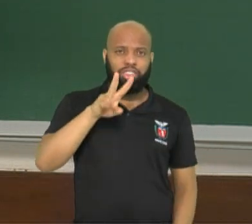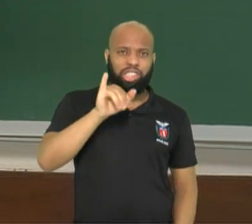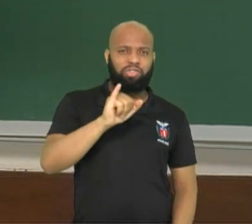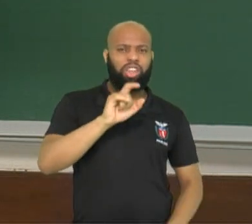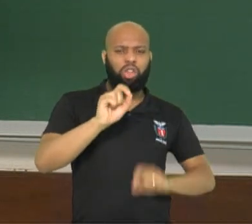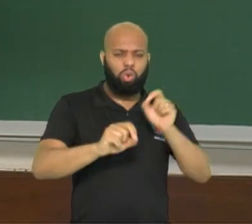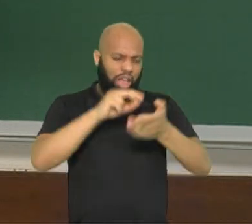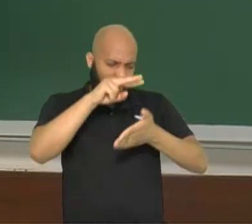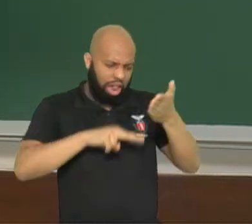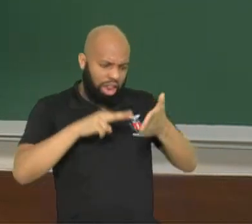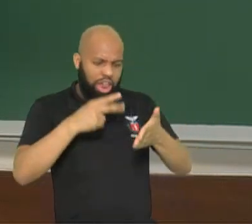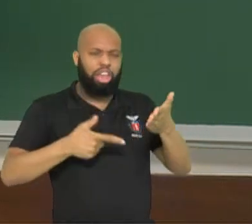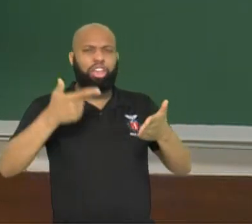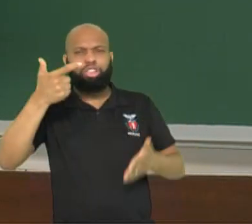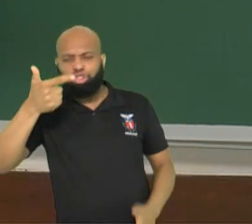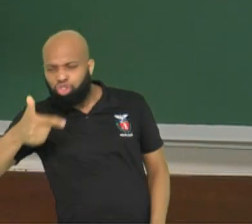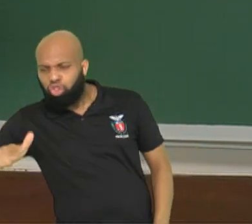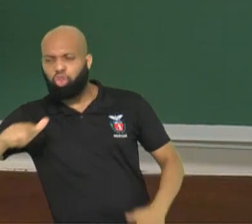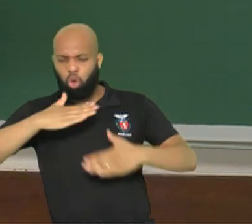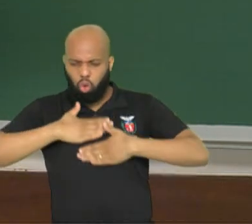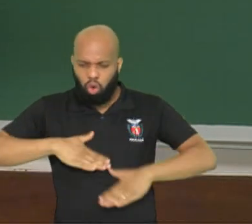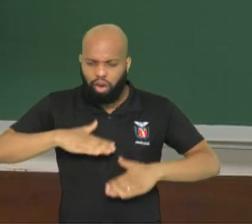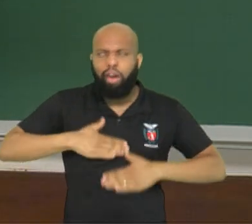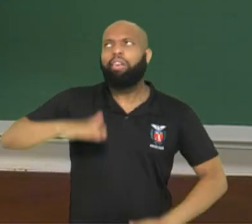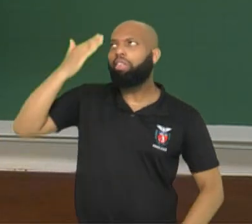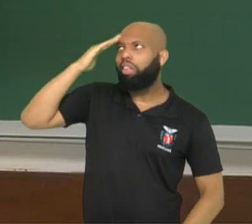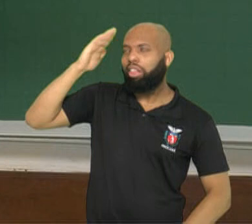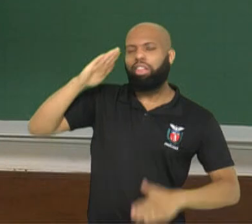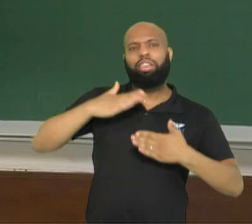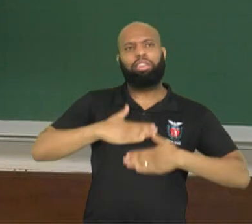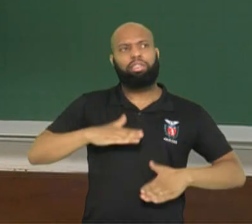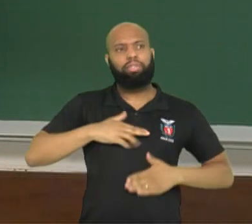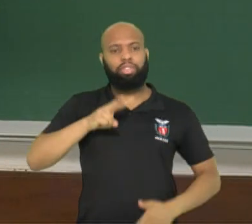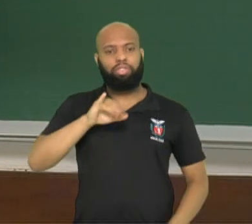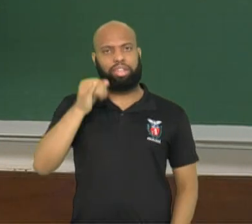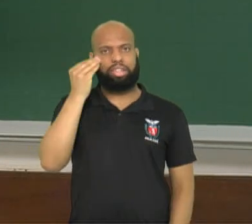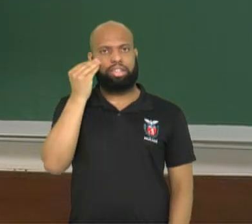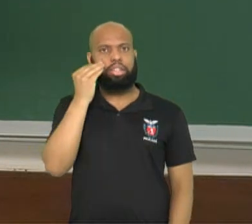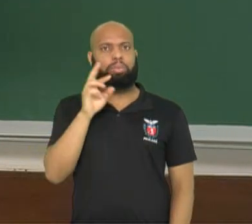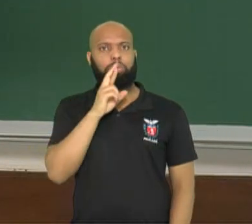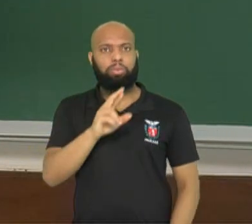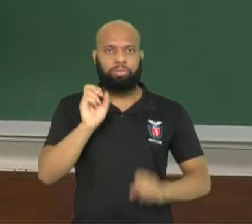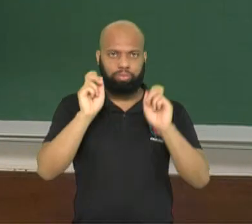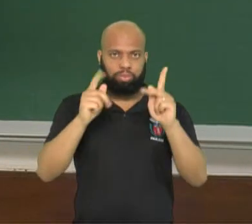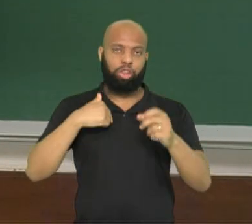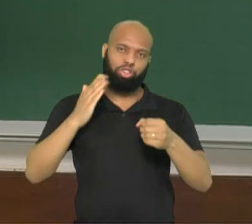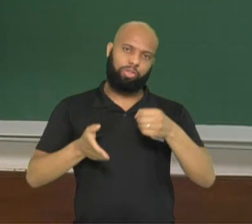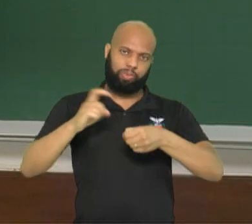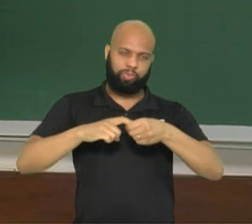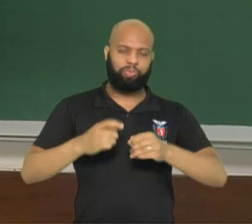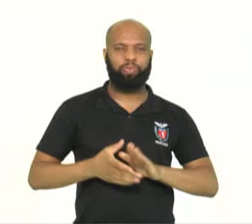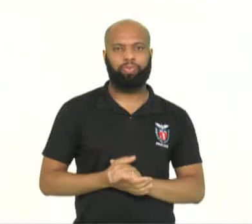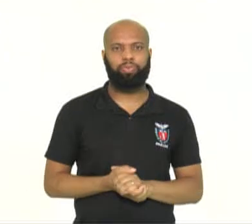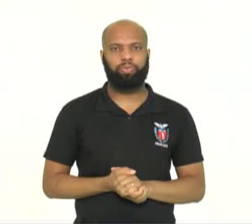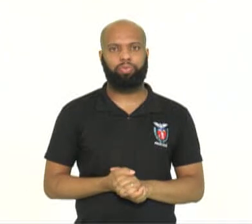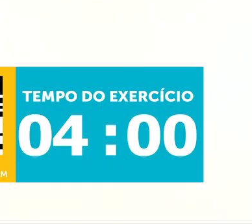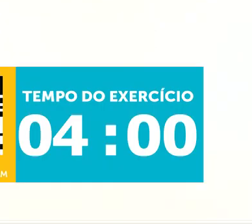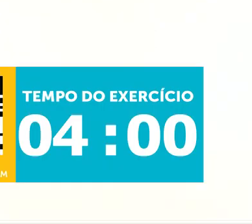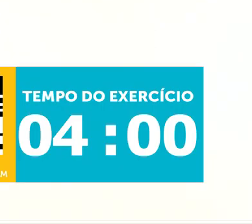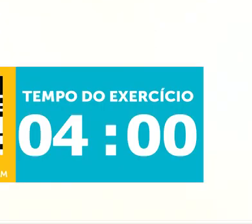para você ler esse exercício, interpretar e tentar resolver, ok? Já voltamos.